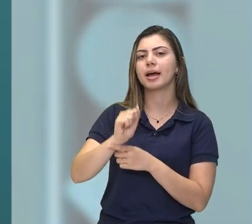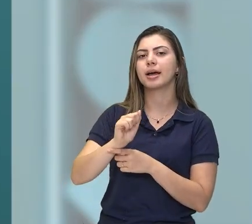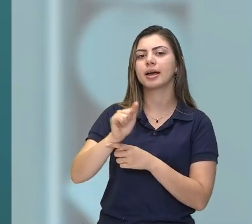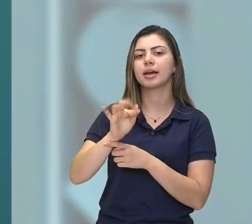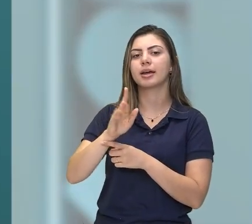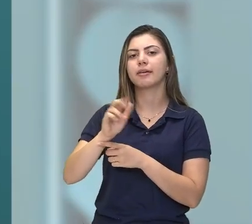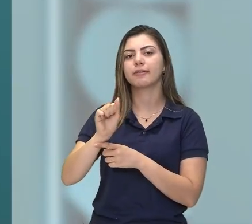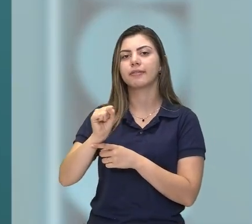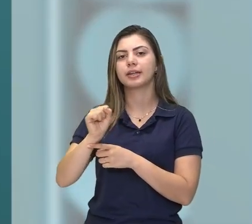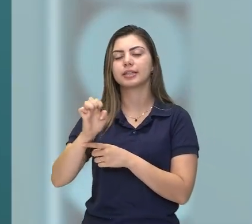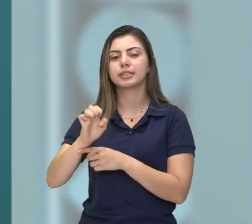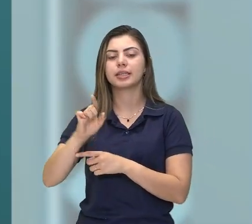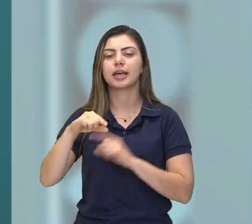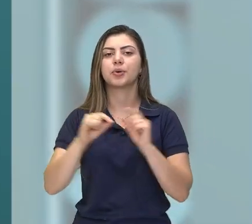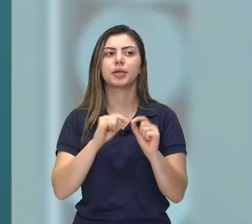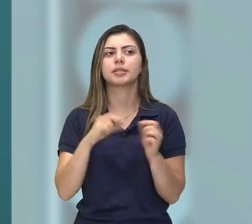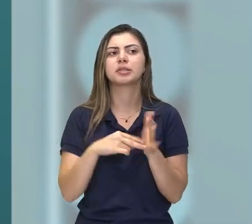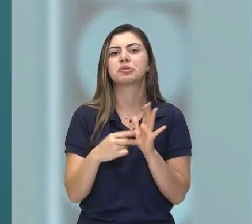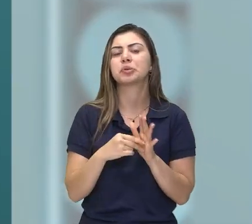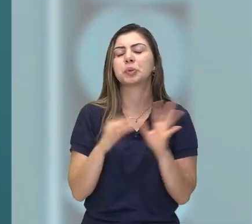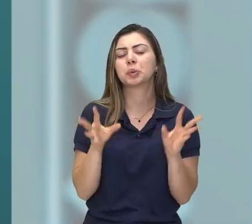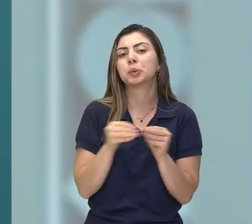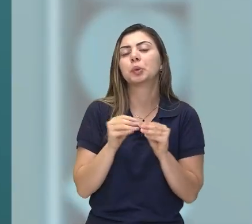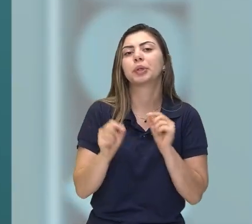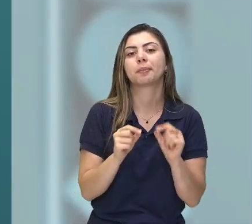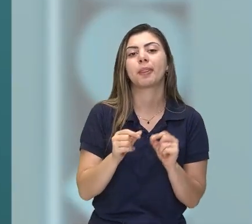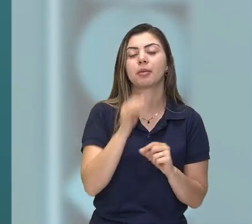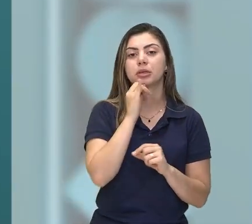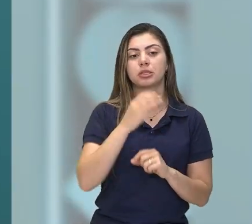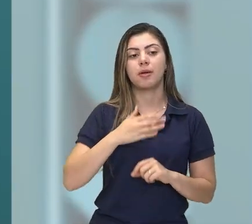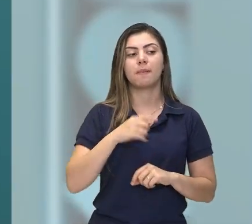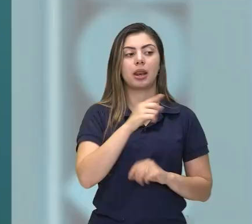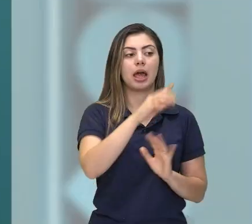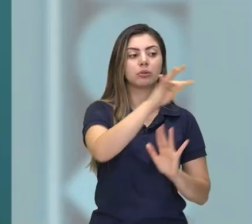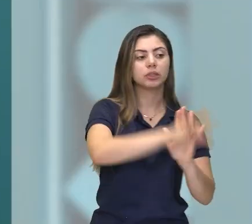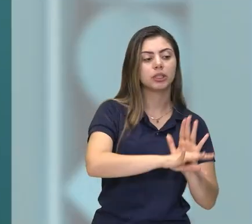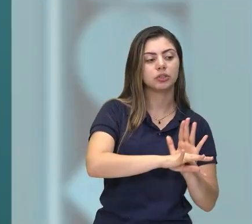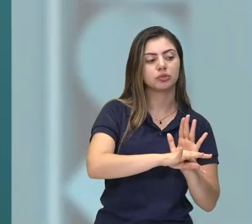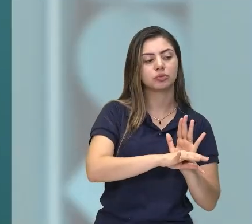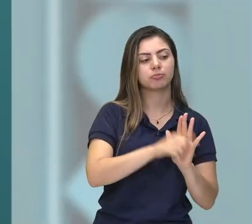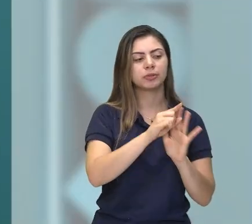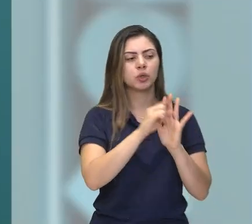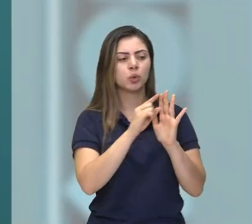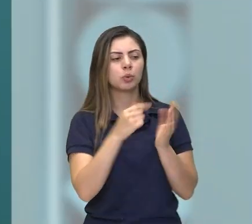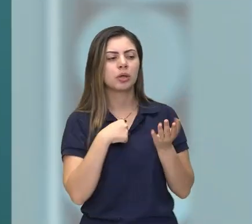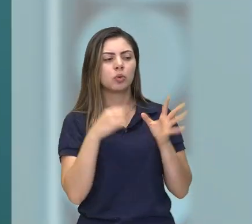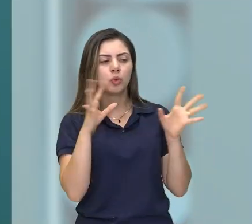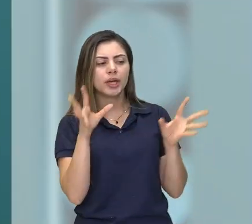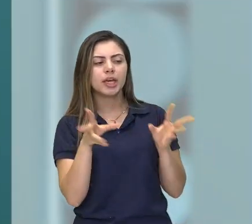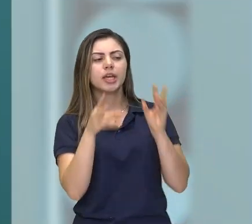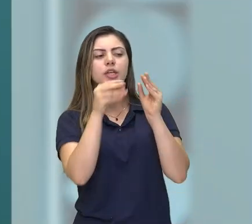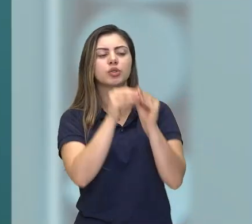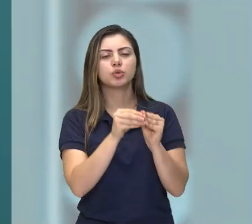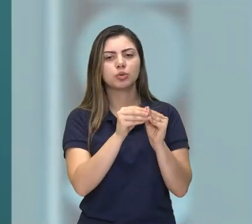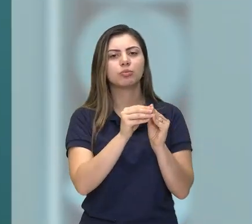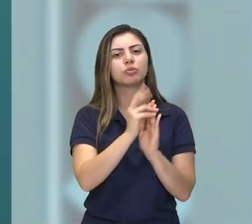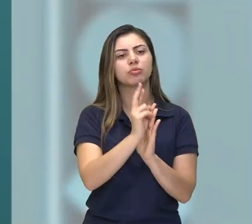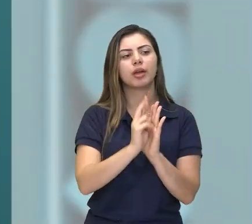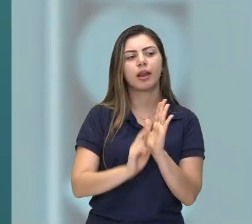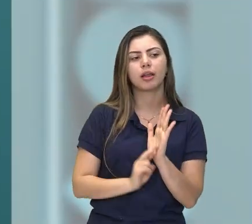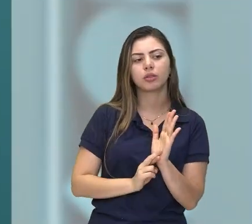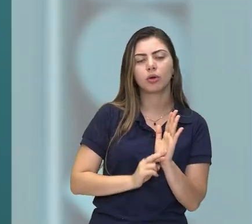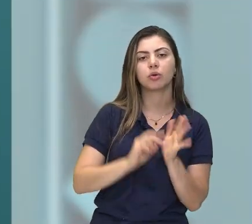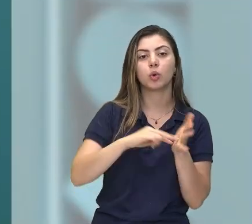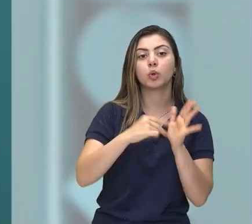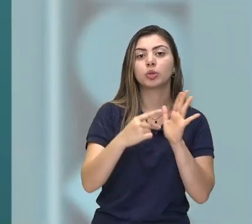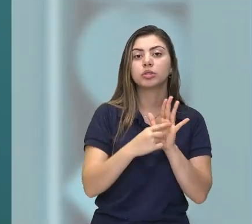quando eu reescrevo o texto com as minhas palavras, digamos assim, mas eu mantenho o sentido